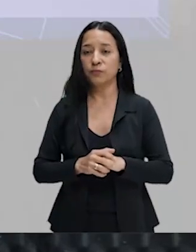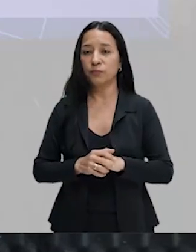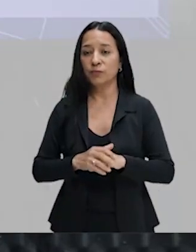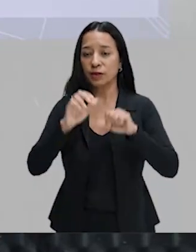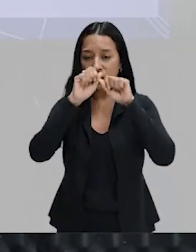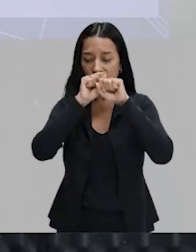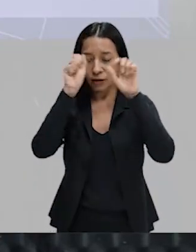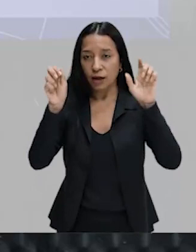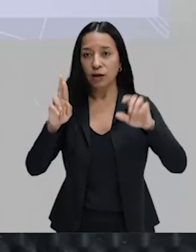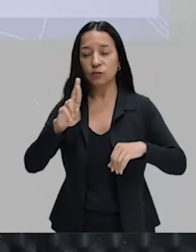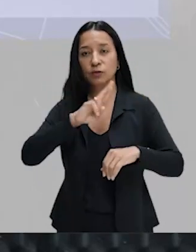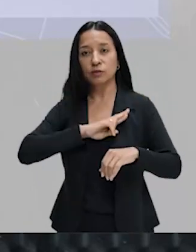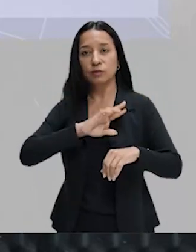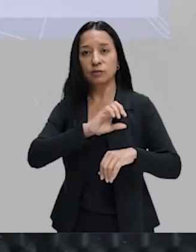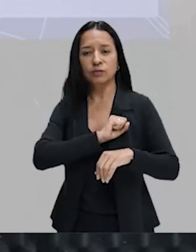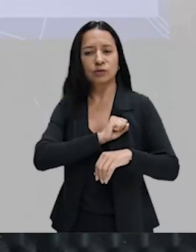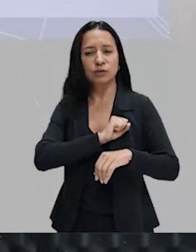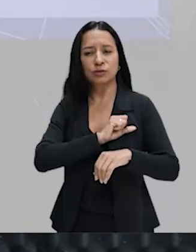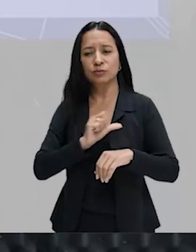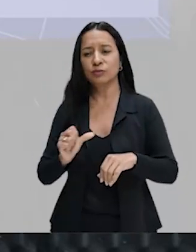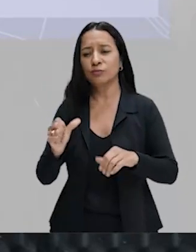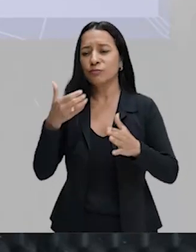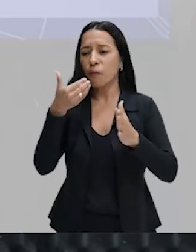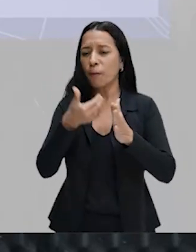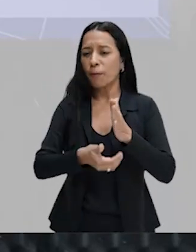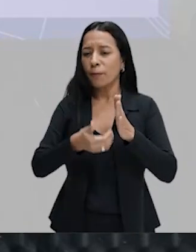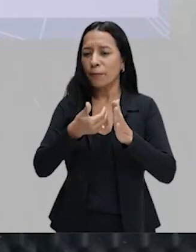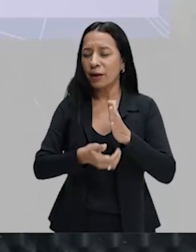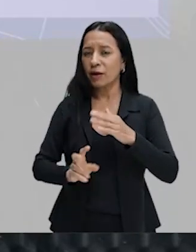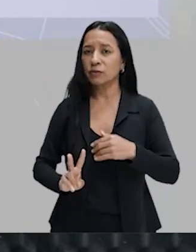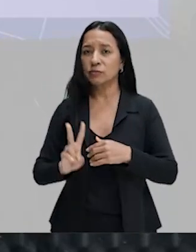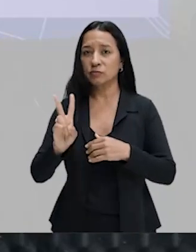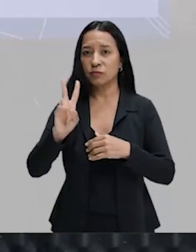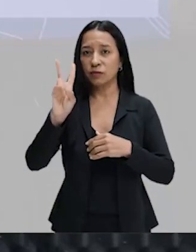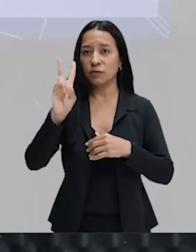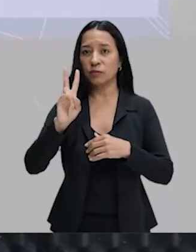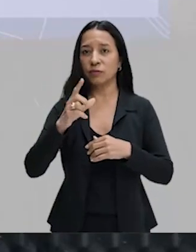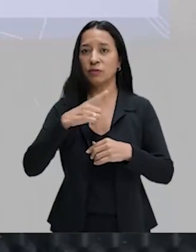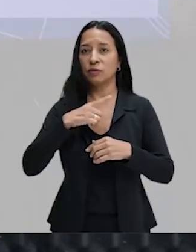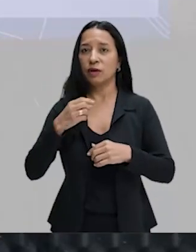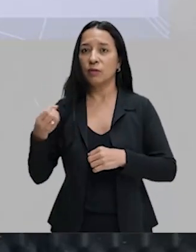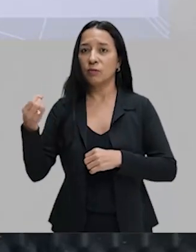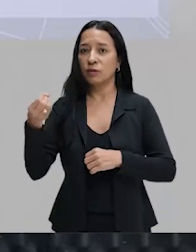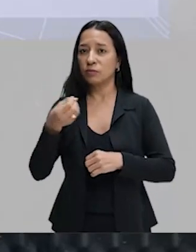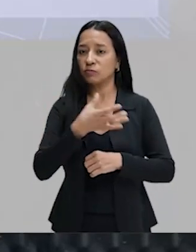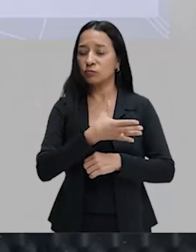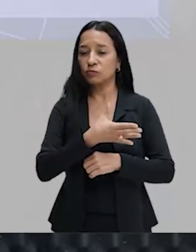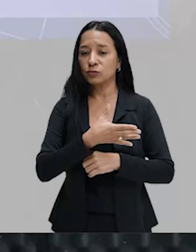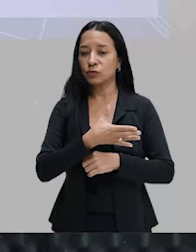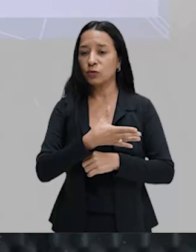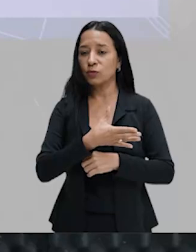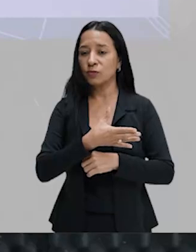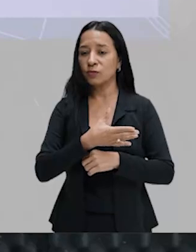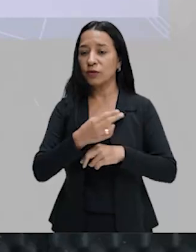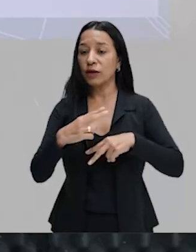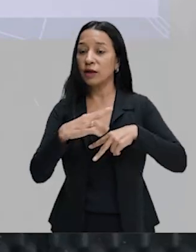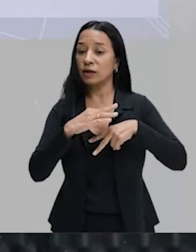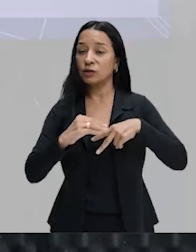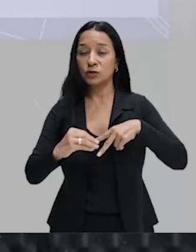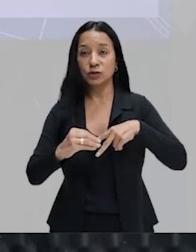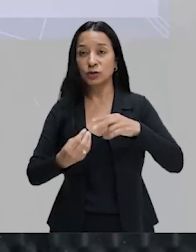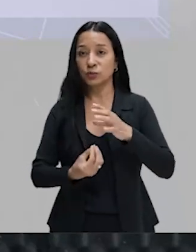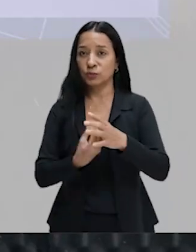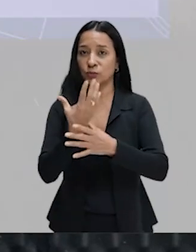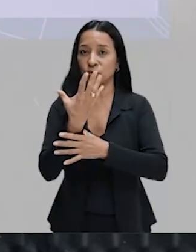vai acabar obsoleto, vai perdendo seu valor. E aí a gente tem um novo estilo surgindo.